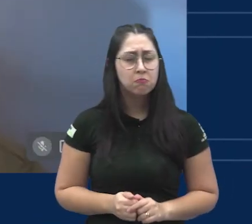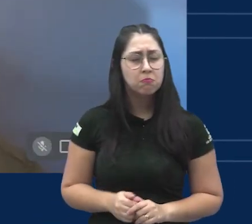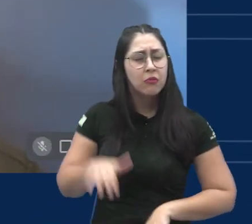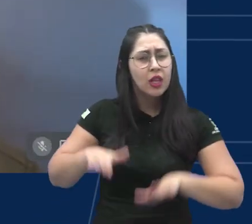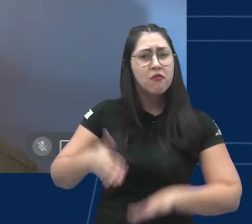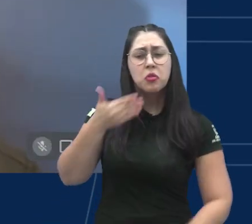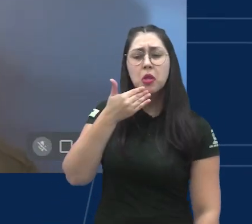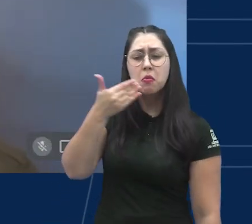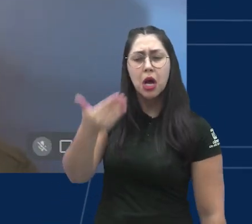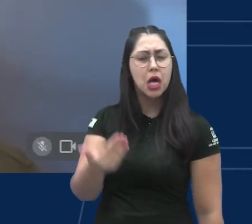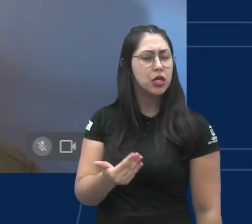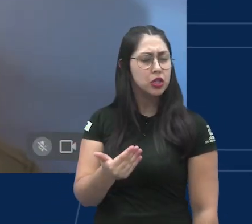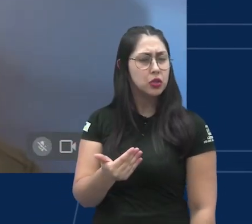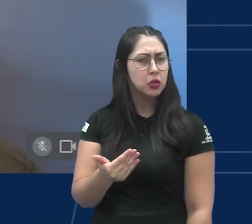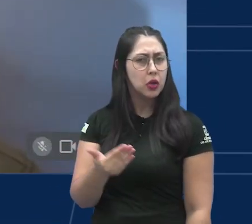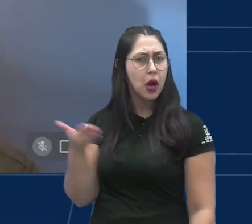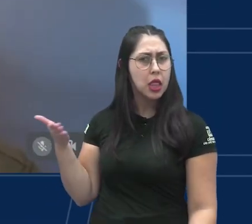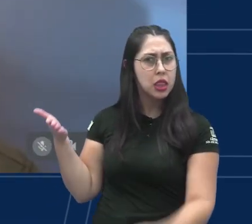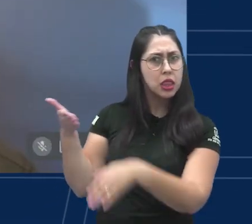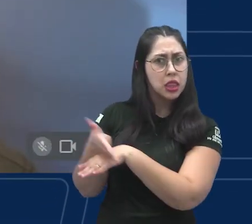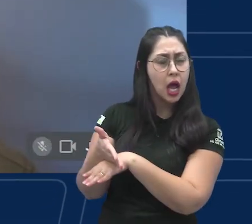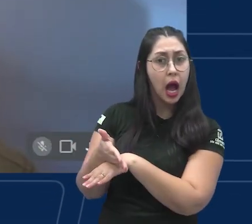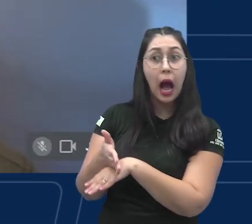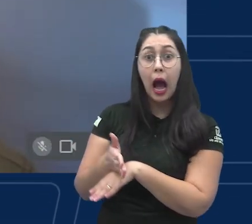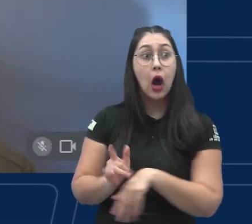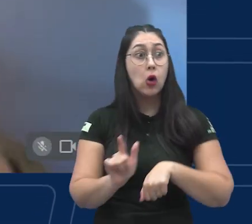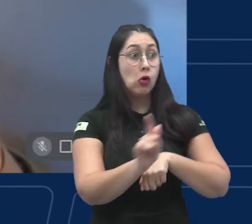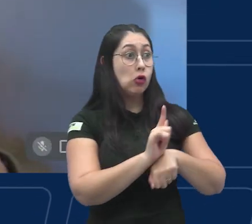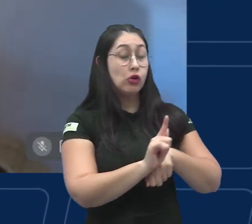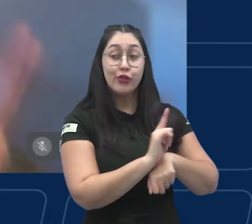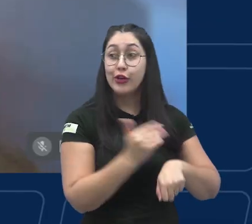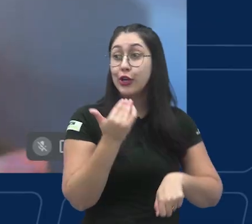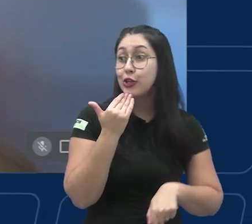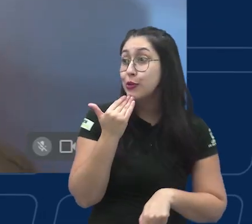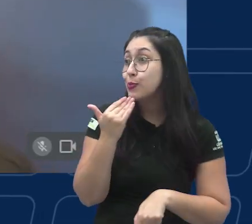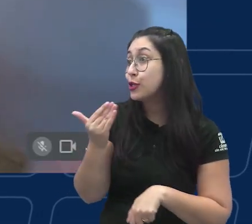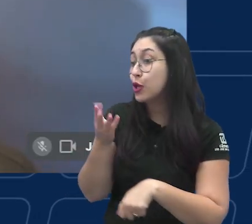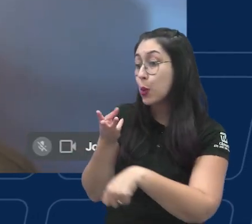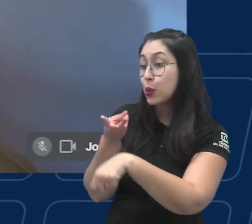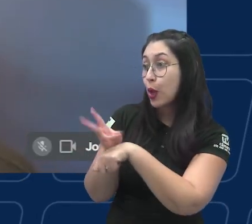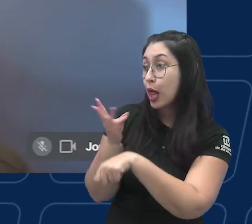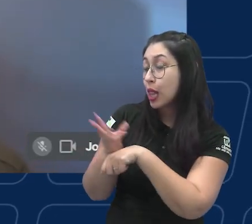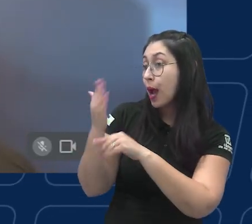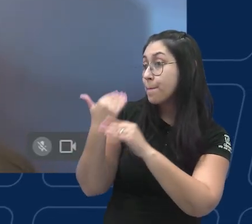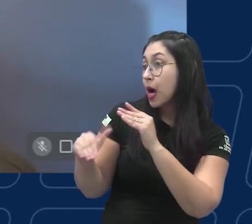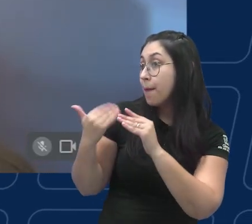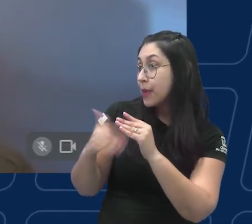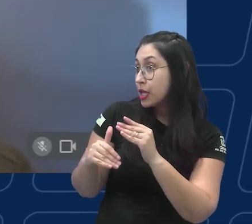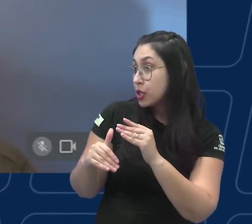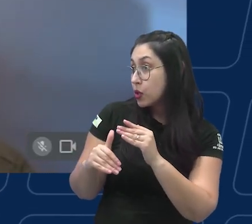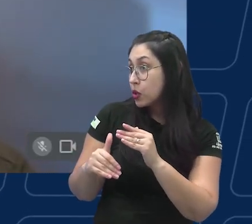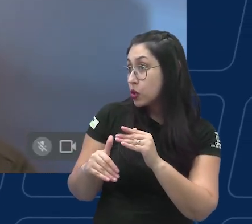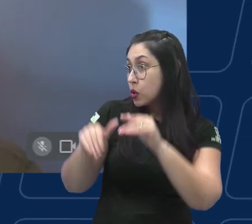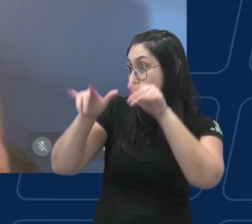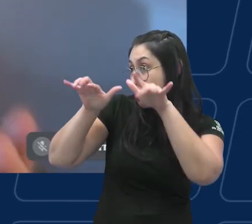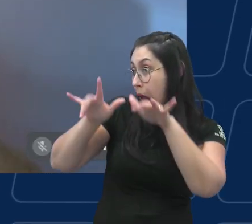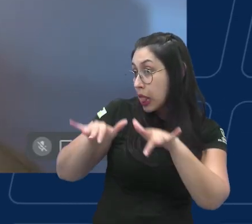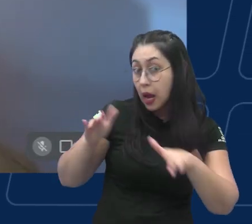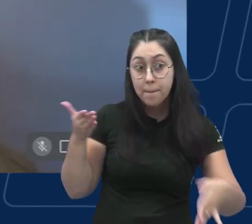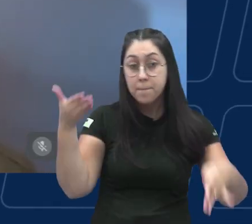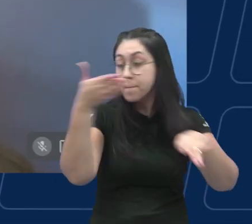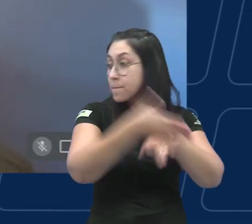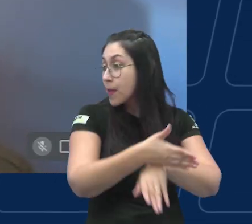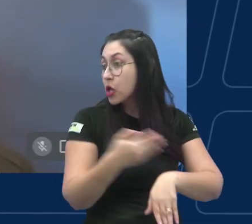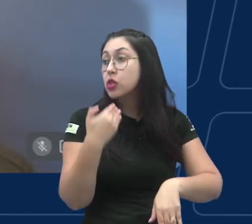Você recebeu um pedido de acesso ao banco do seu gerente, entre aspas, por WhatsApp, por e-mail ou por